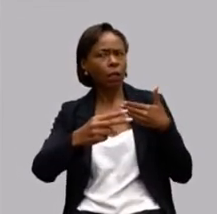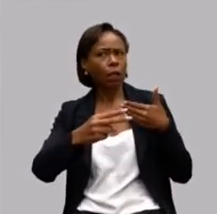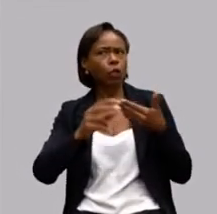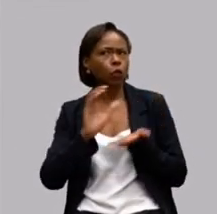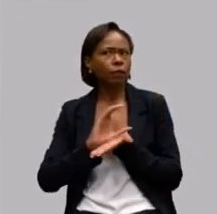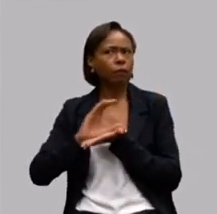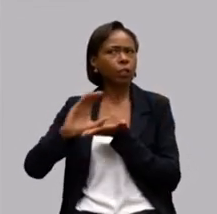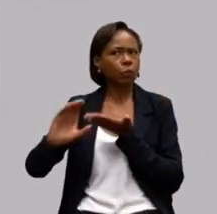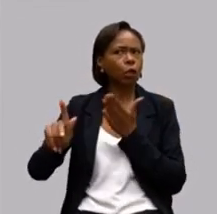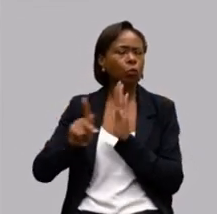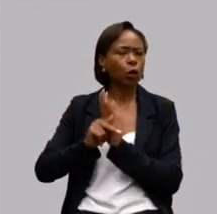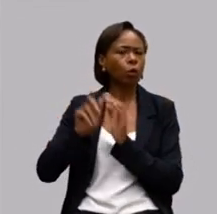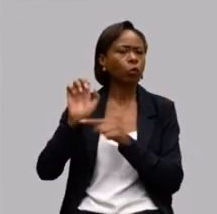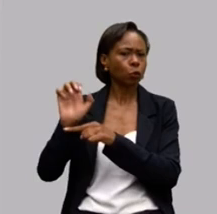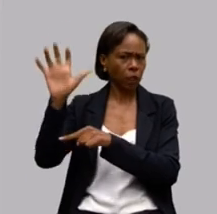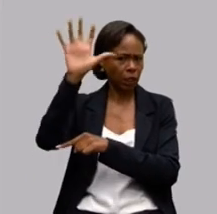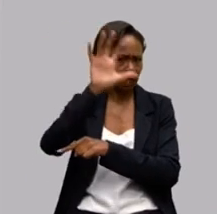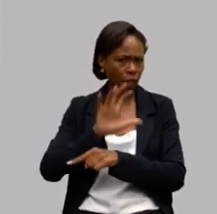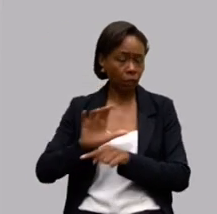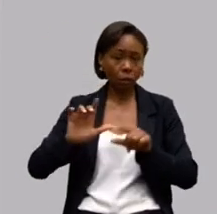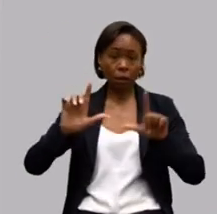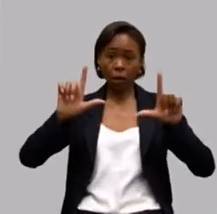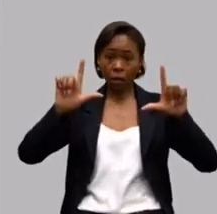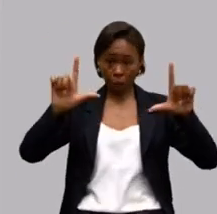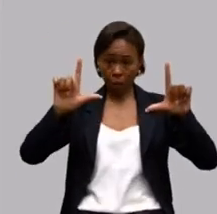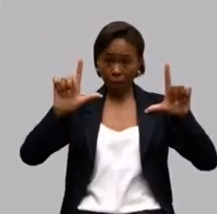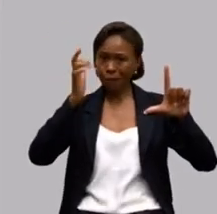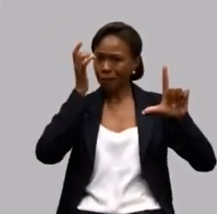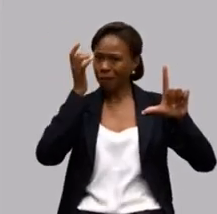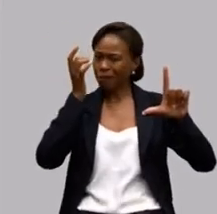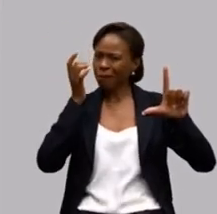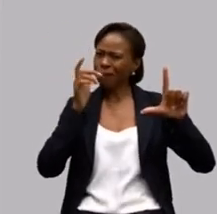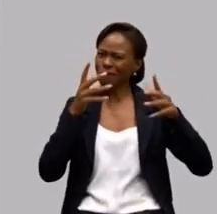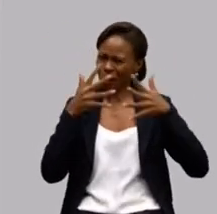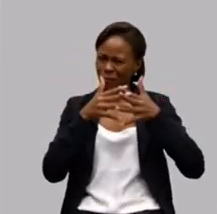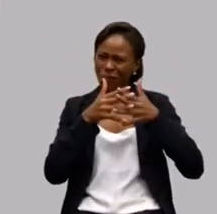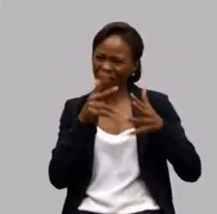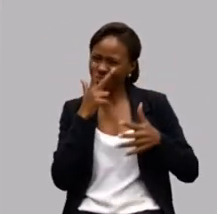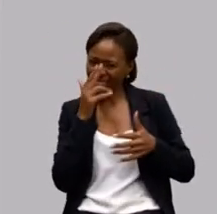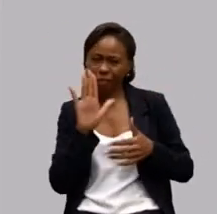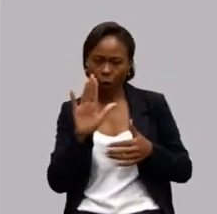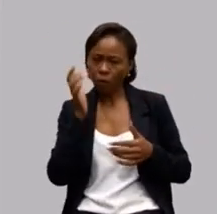Essas tabelas parecem complicadas, mas não tem nada complicado nelas, né? É fácil da gente entender.